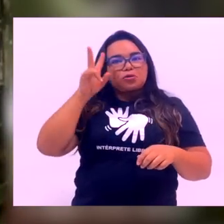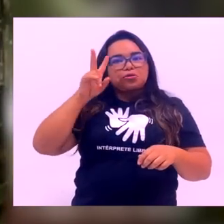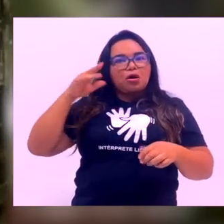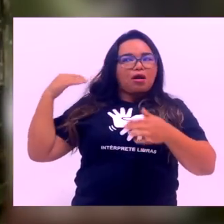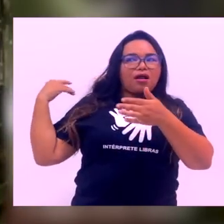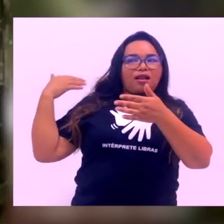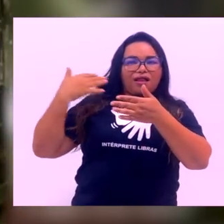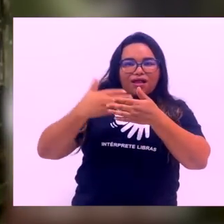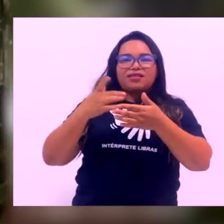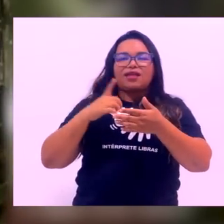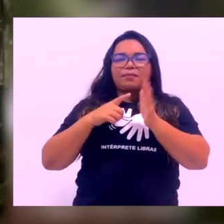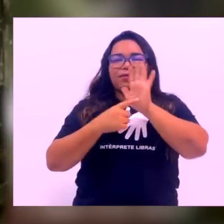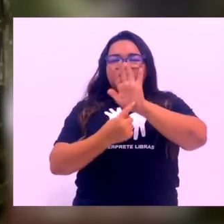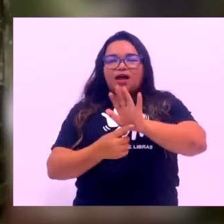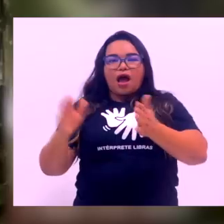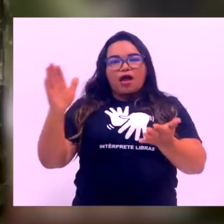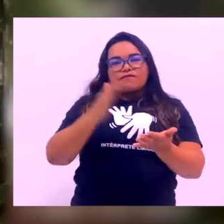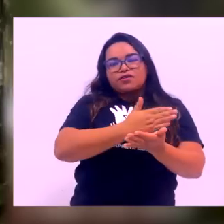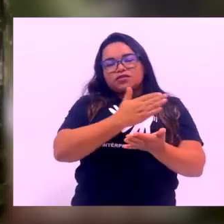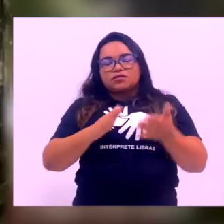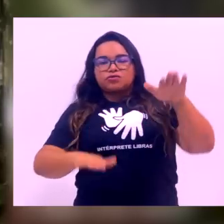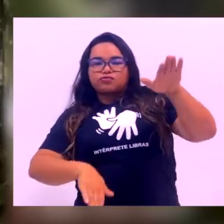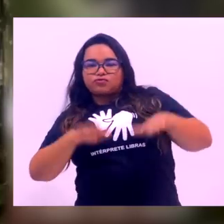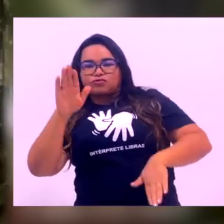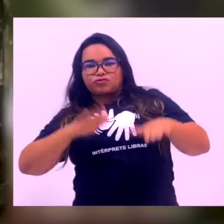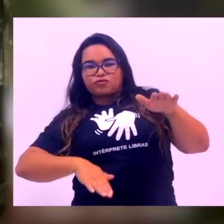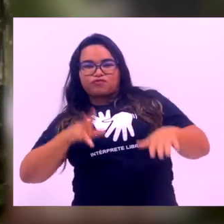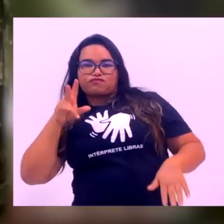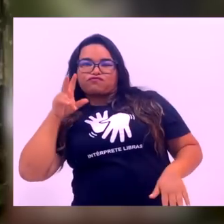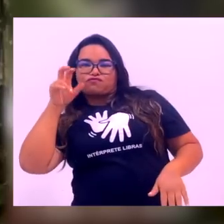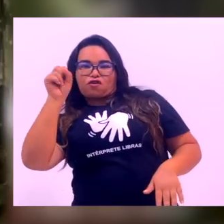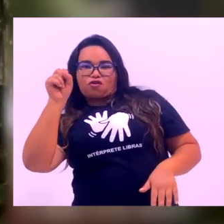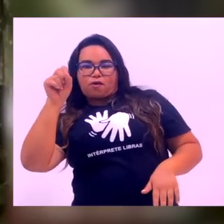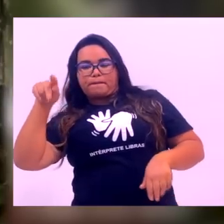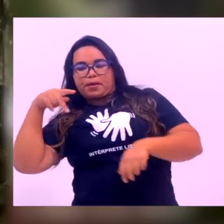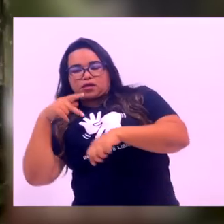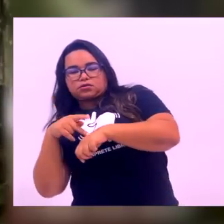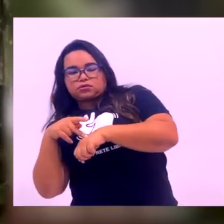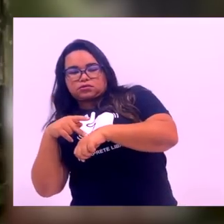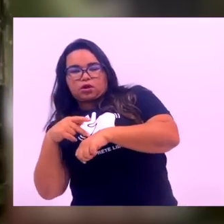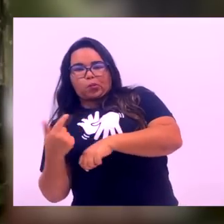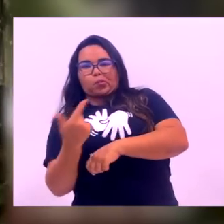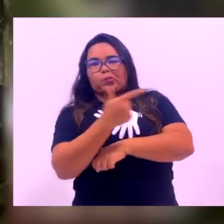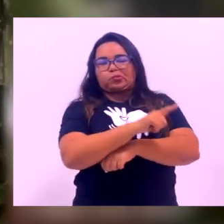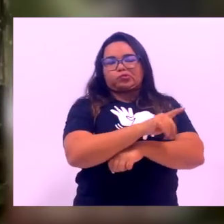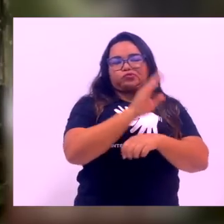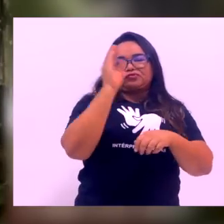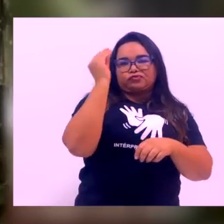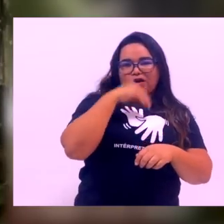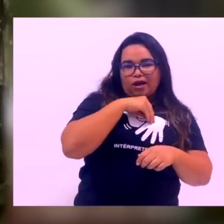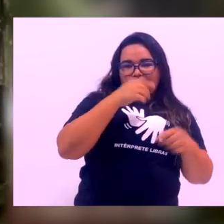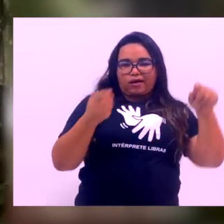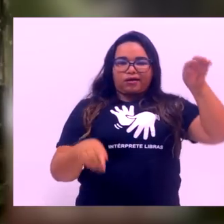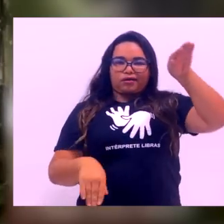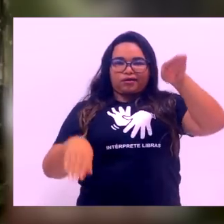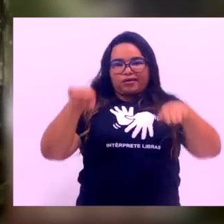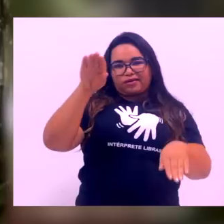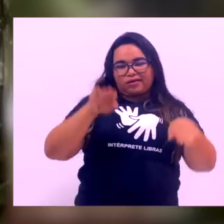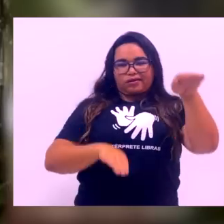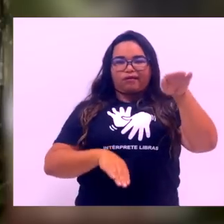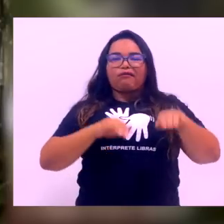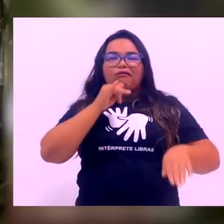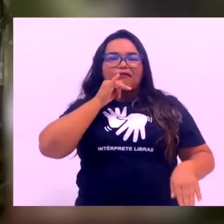vezes fortes, mas às vezes eram fracas, e às vezes um reinava e às vezes outro